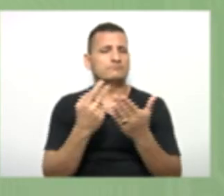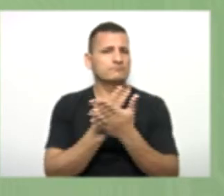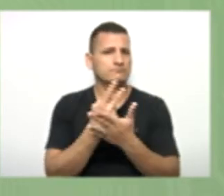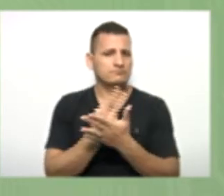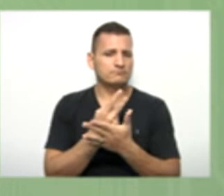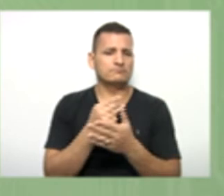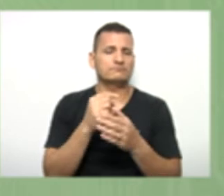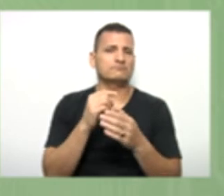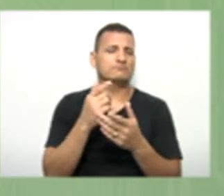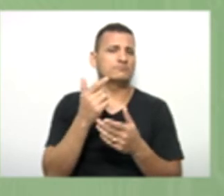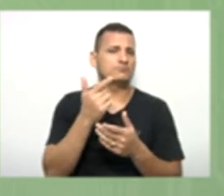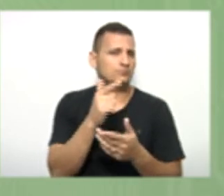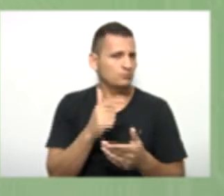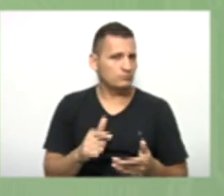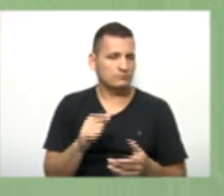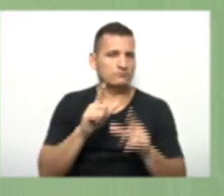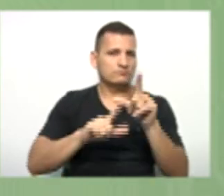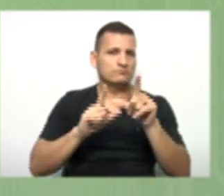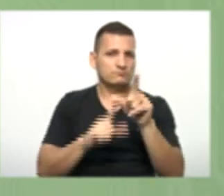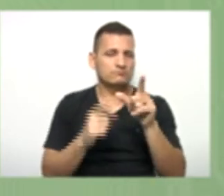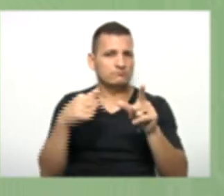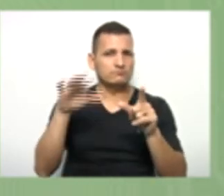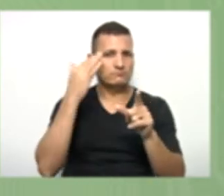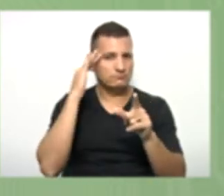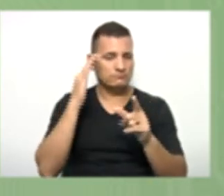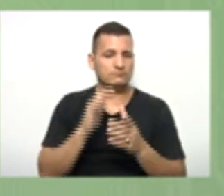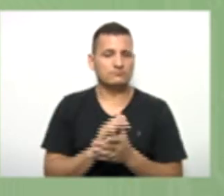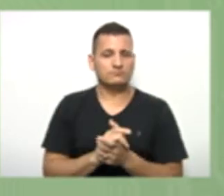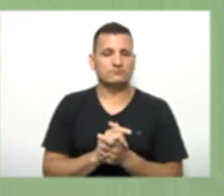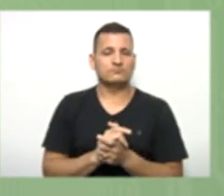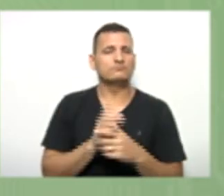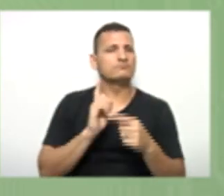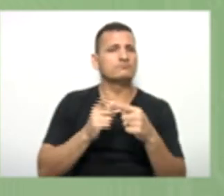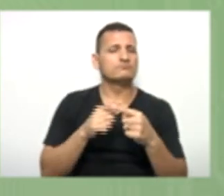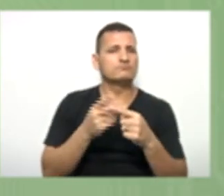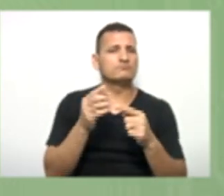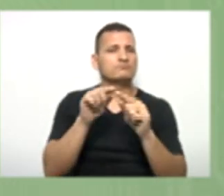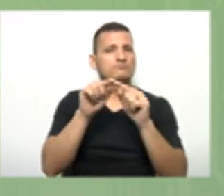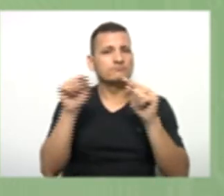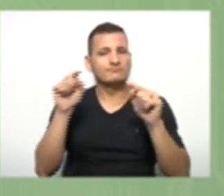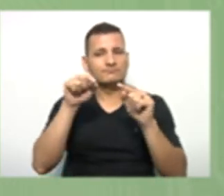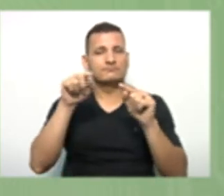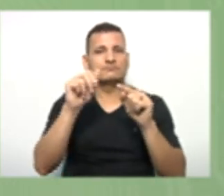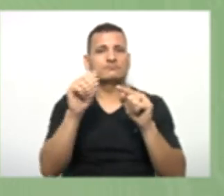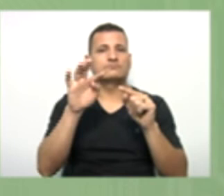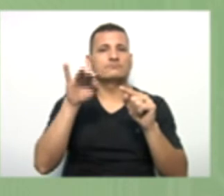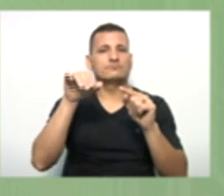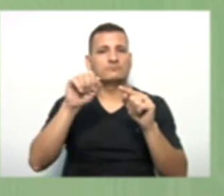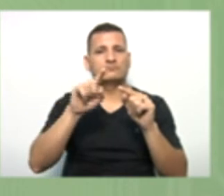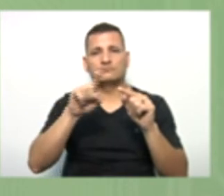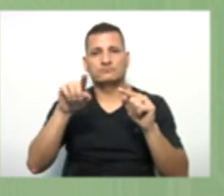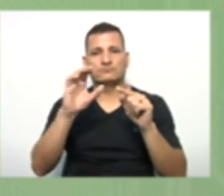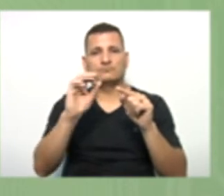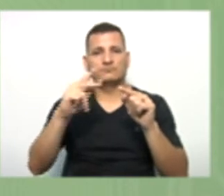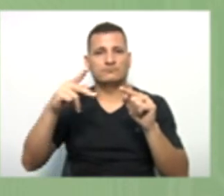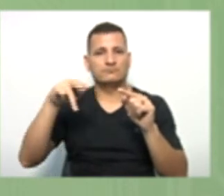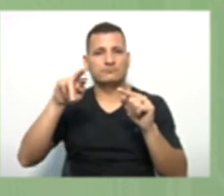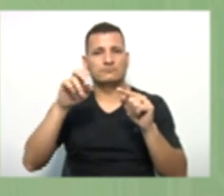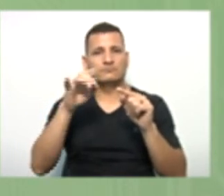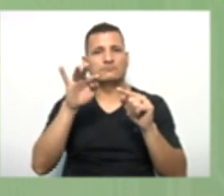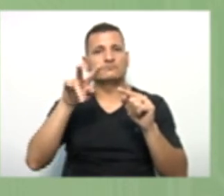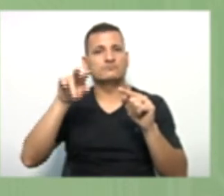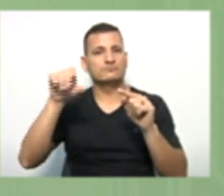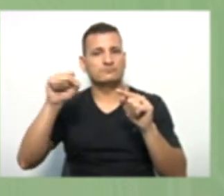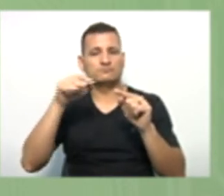demais letras para vocês compreenderem. Então, por que eu marquei aqui atos não cooperativos? Os atos não cooperativos, eles não